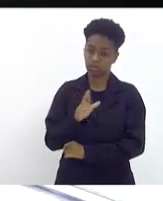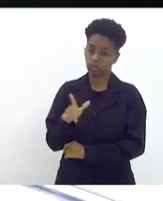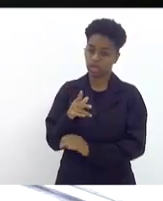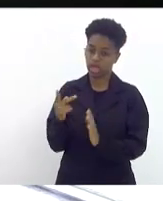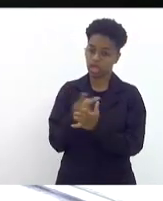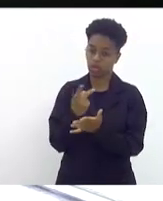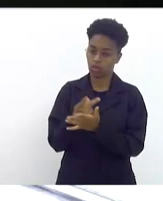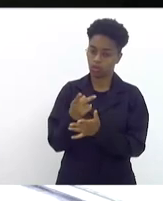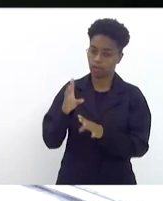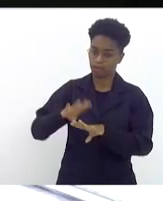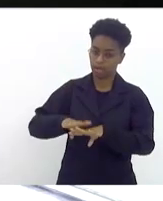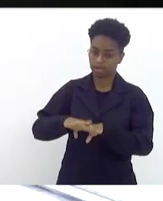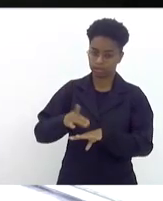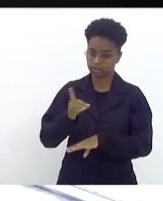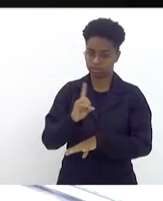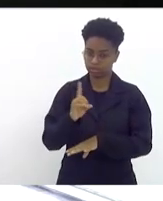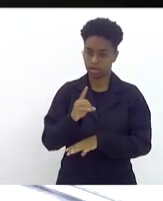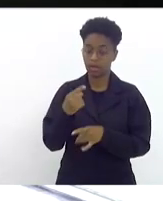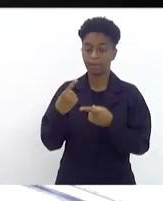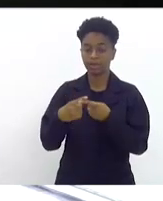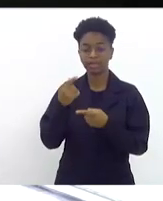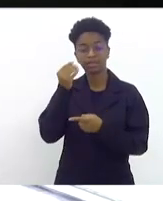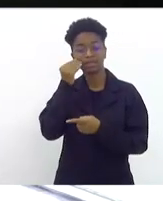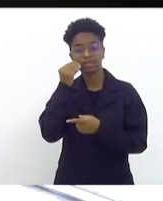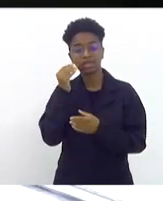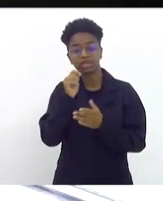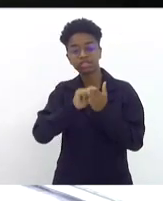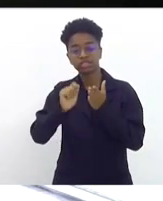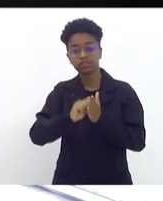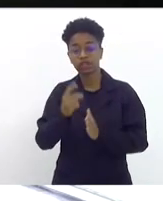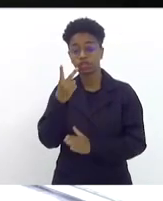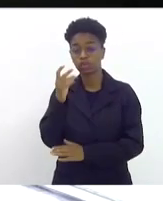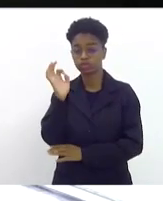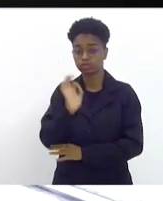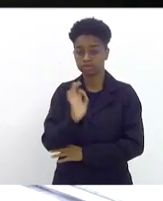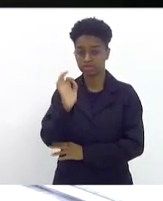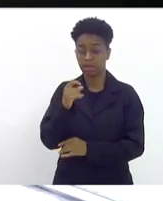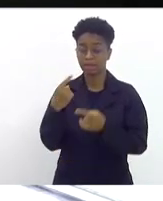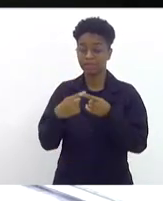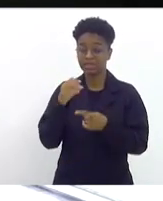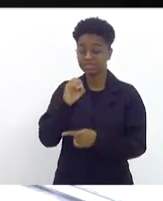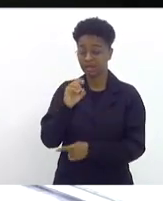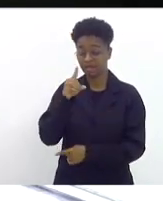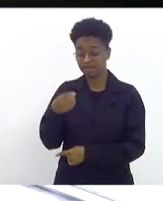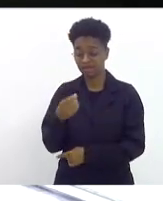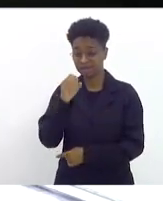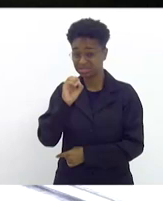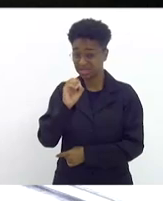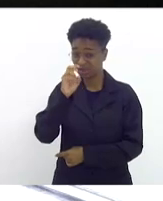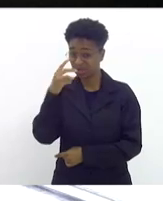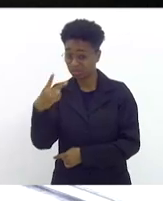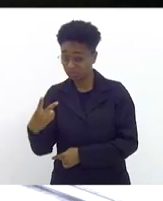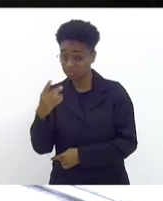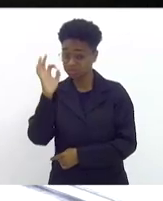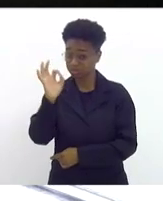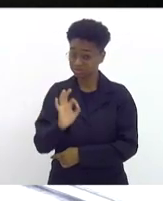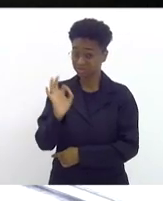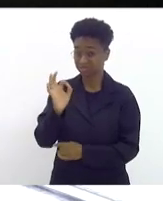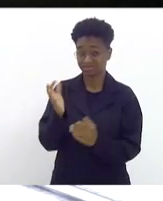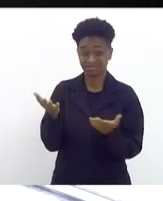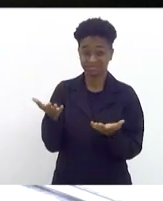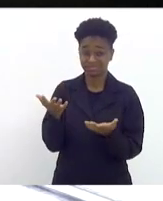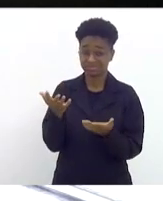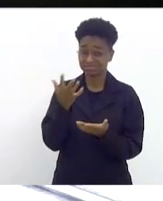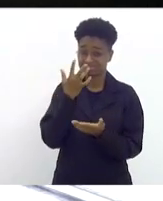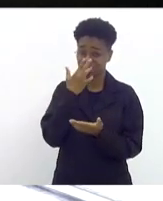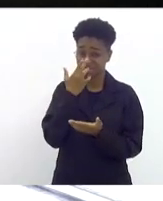matemático que elas queria escrever era 2% dos 5%, porque 0,02% dos 5% é